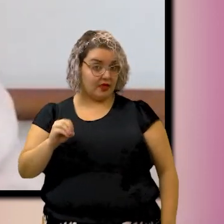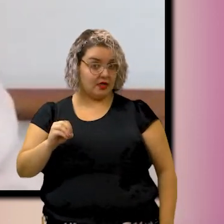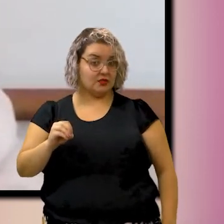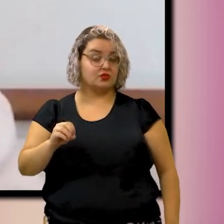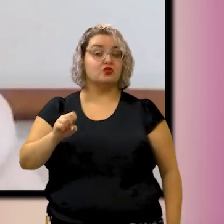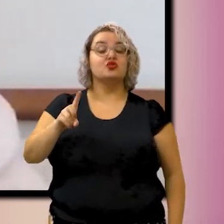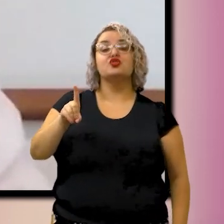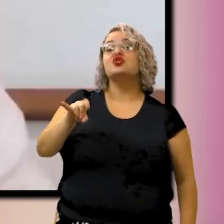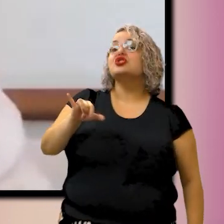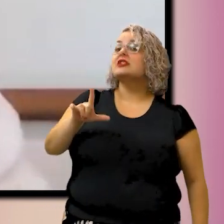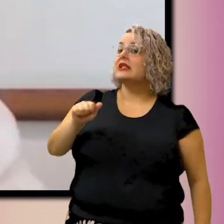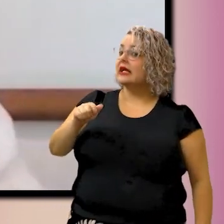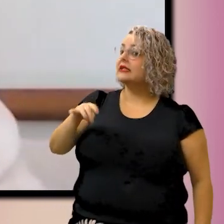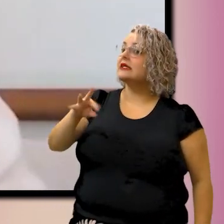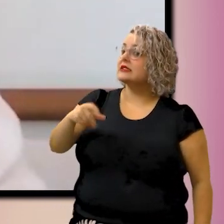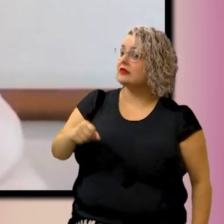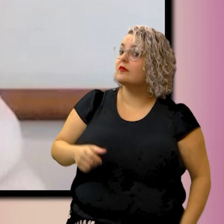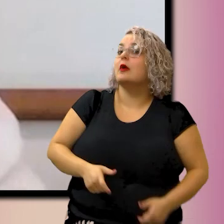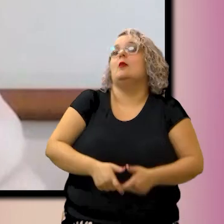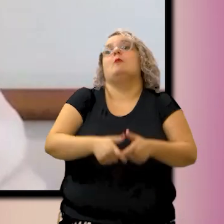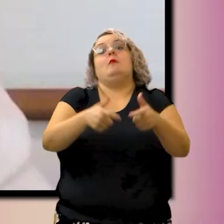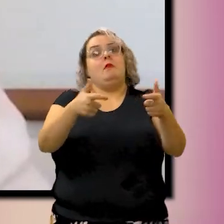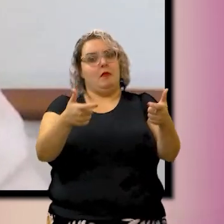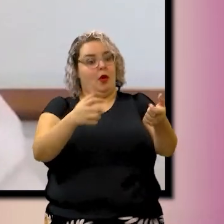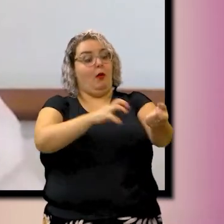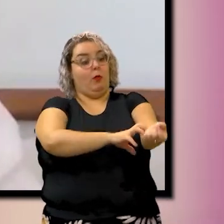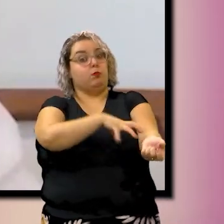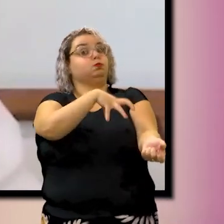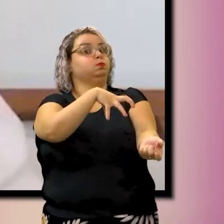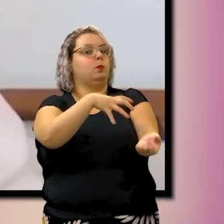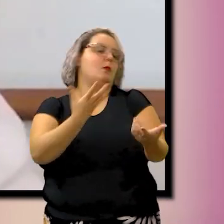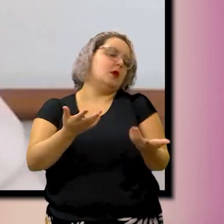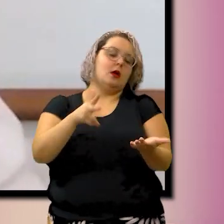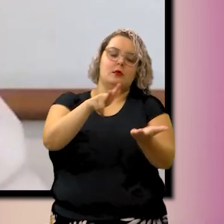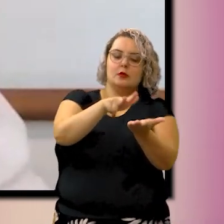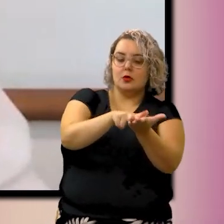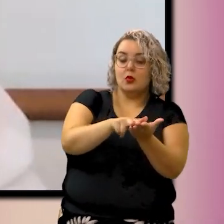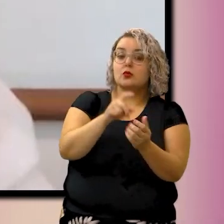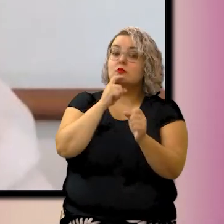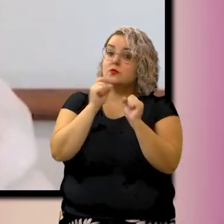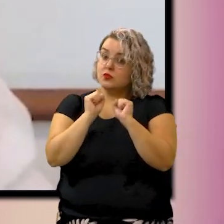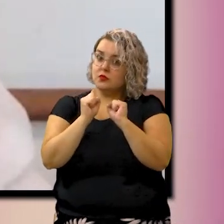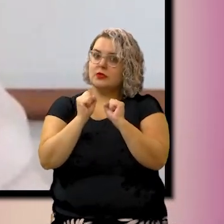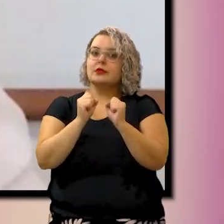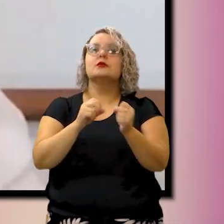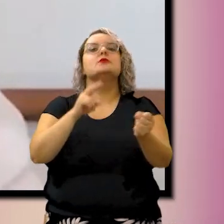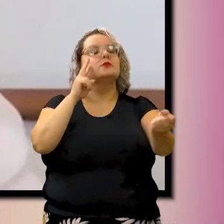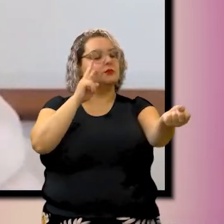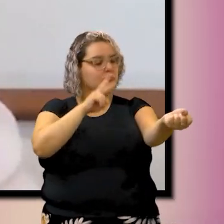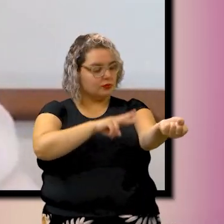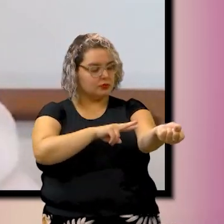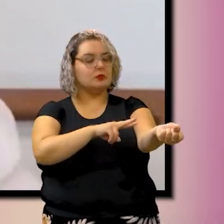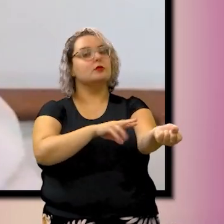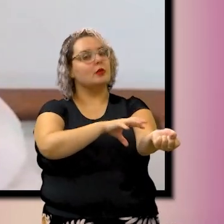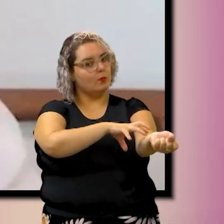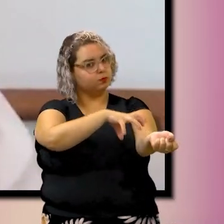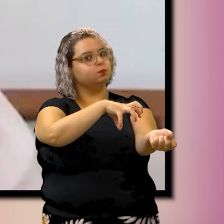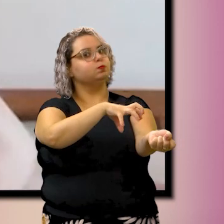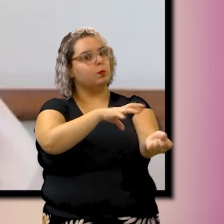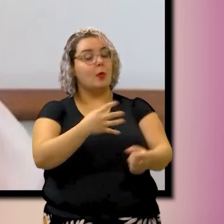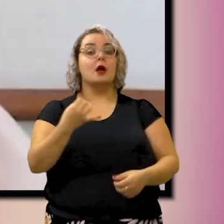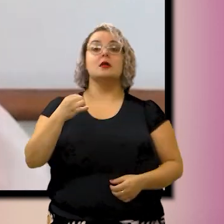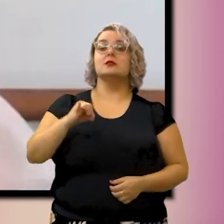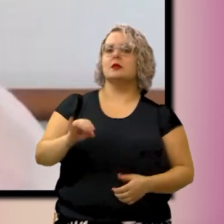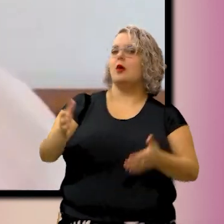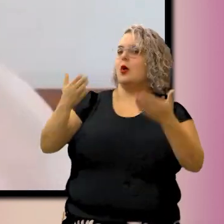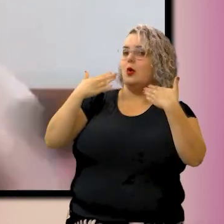elas ficam mais, mas mesmo numa situação de repouso ou de frio, elas ainda assim são veias dilatadas. Então, se você